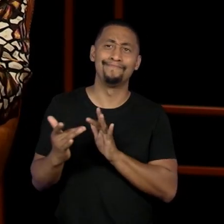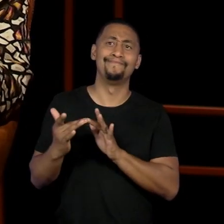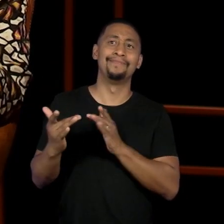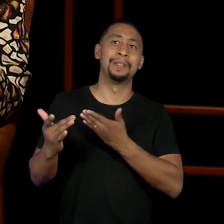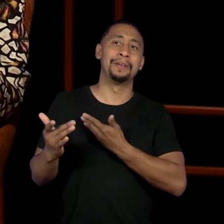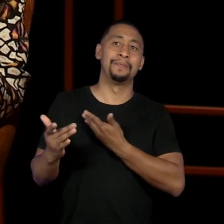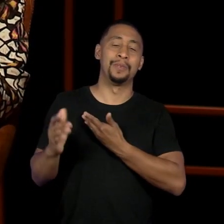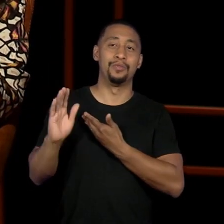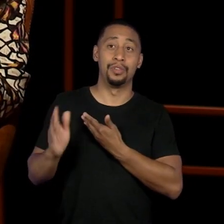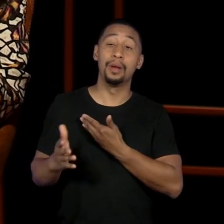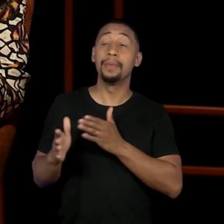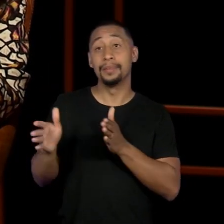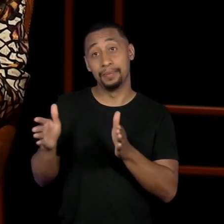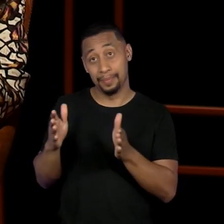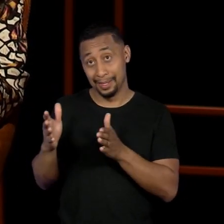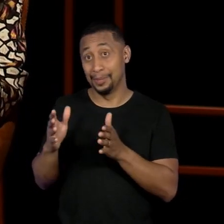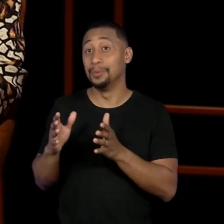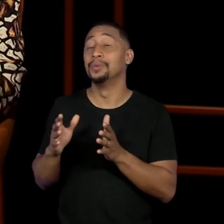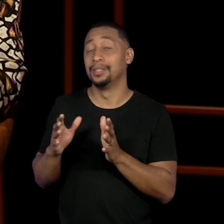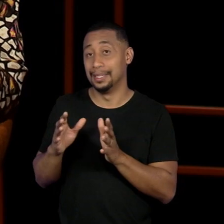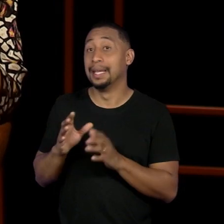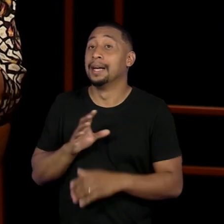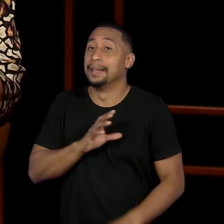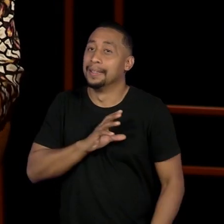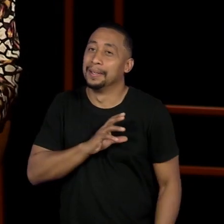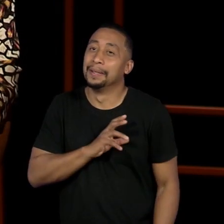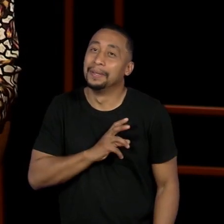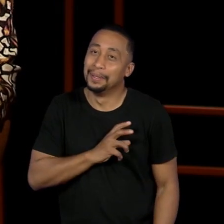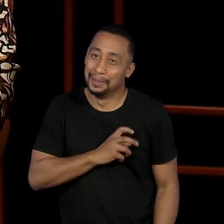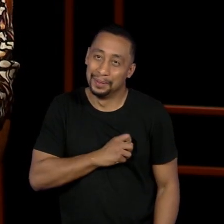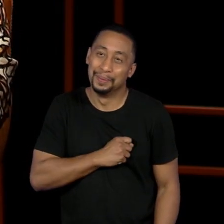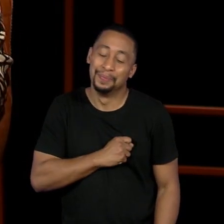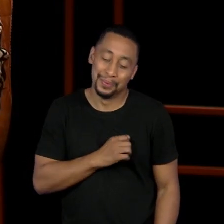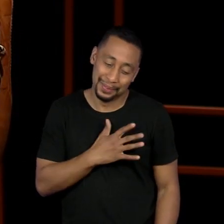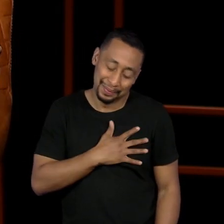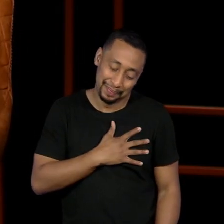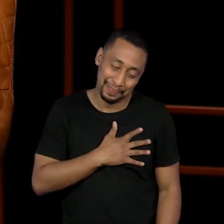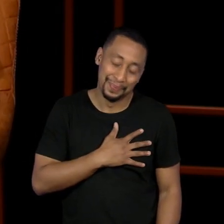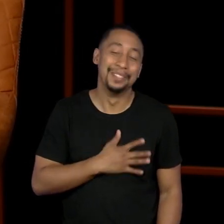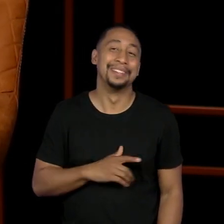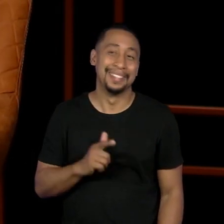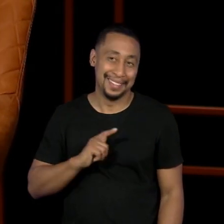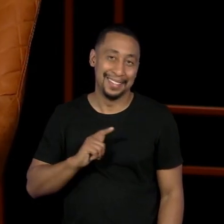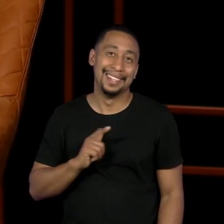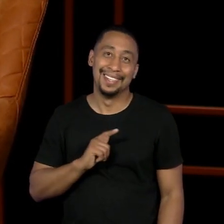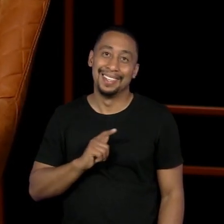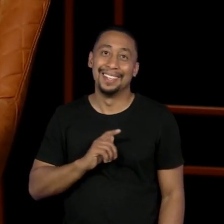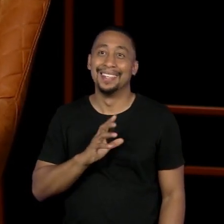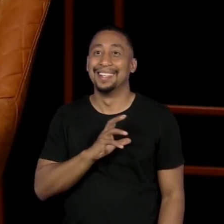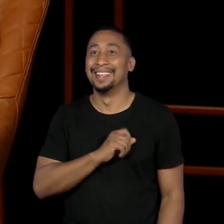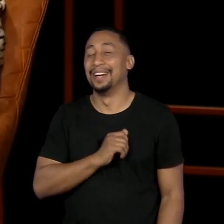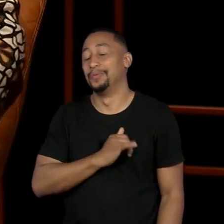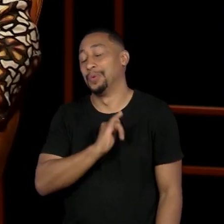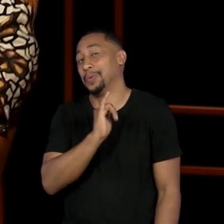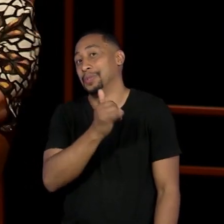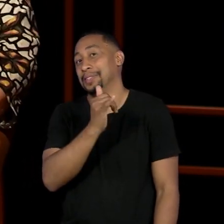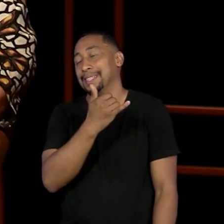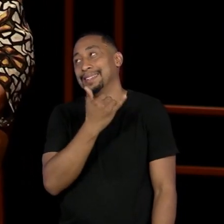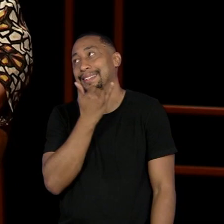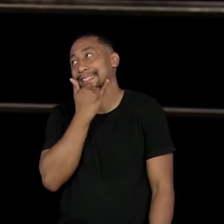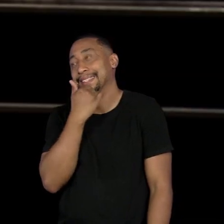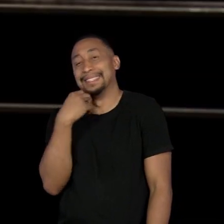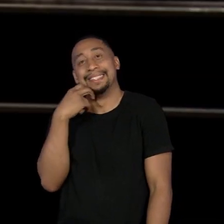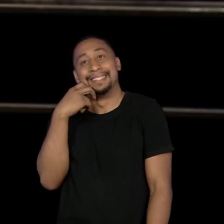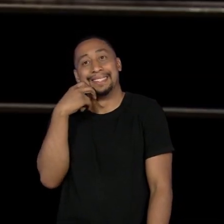tenho uma história de amor no meio disto tudo, que é uma história assim também, lá estou eu como o Neio, lá vou eu contar coisas que nunca contei. A gente está